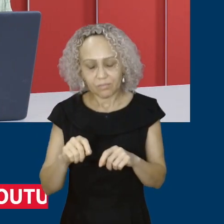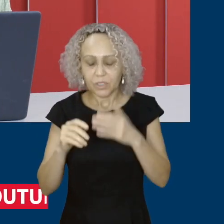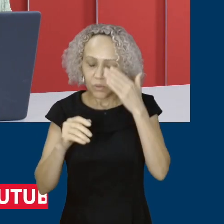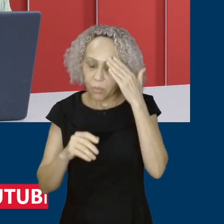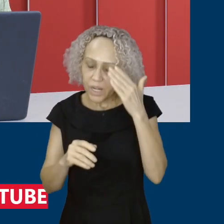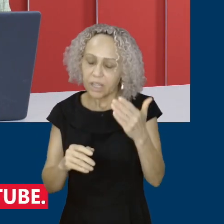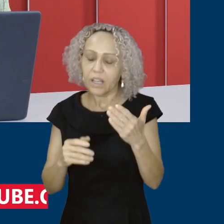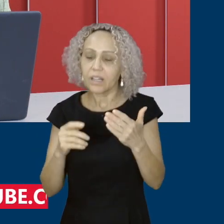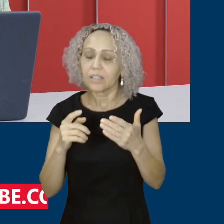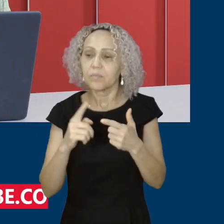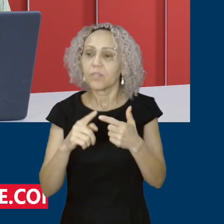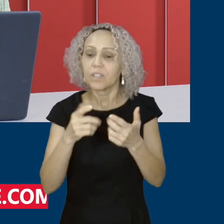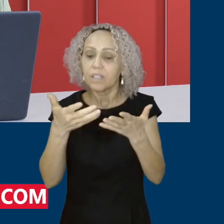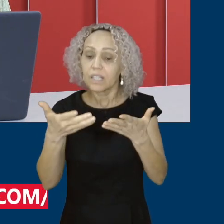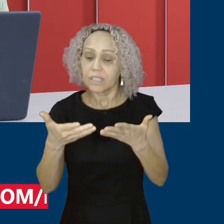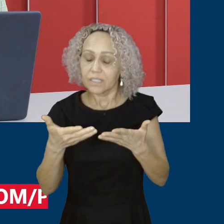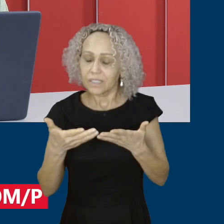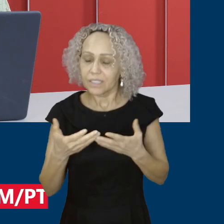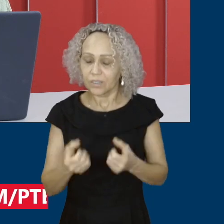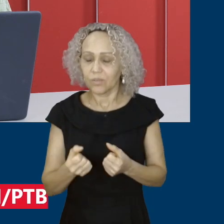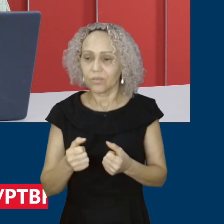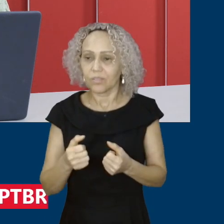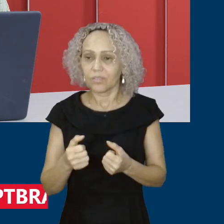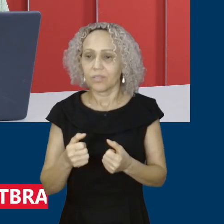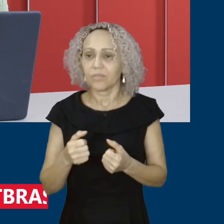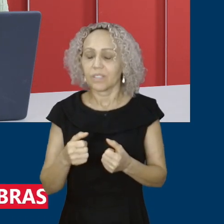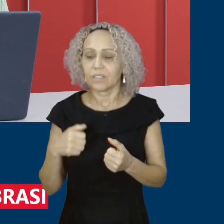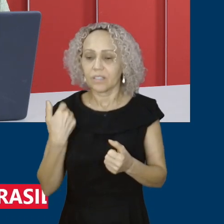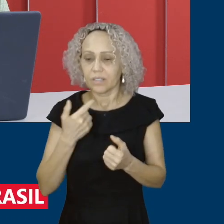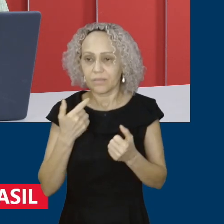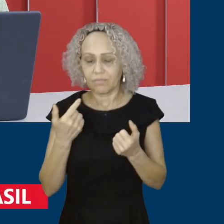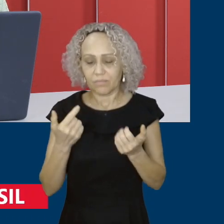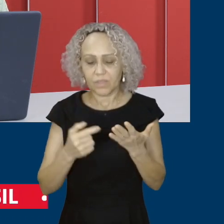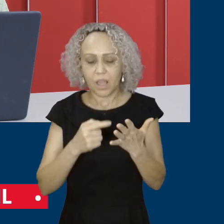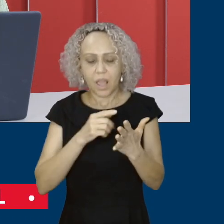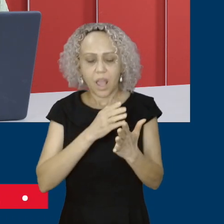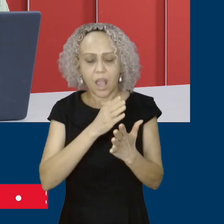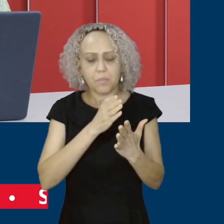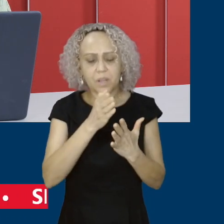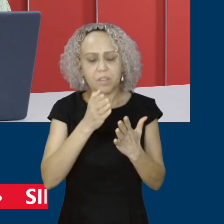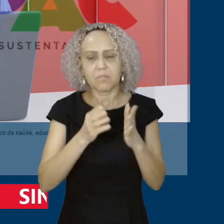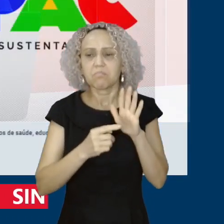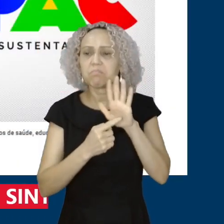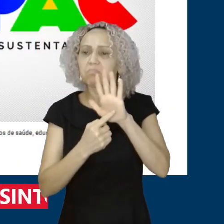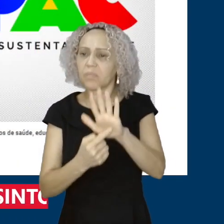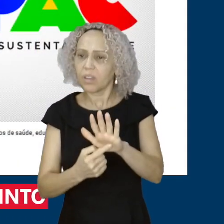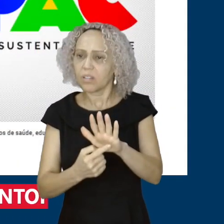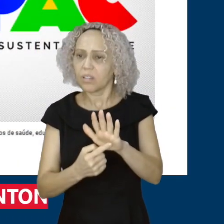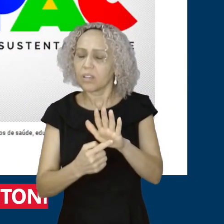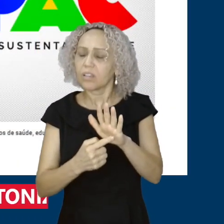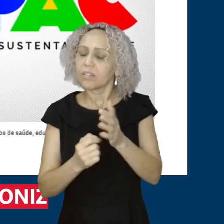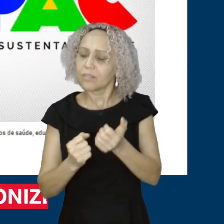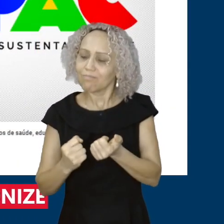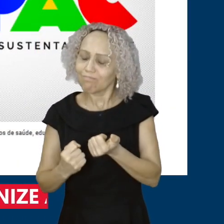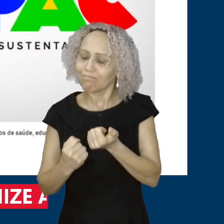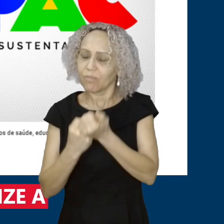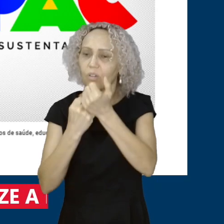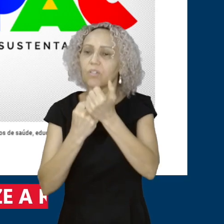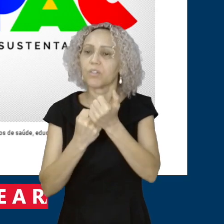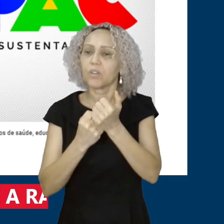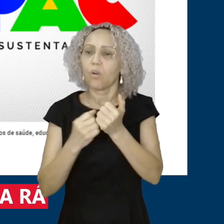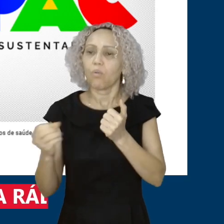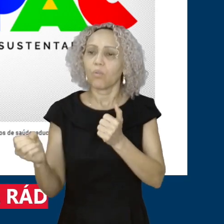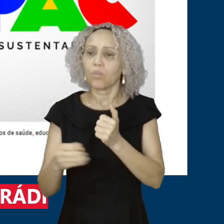por aceitar o nosso convite para a gente apresentar esses eixos, tão importantes que sustentam aí o novo programa de aceleração